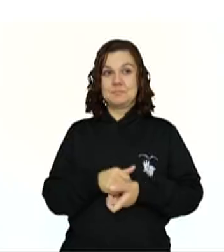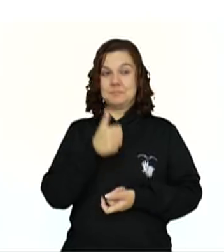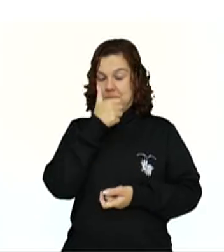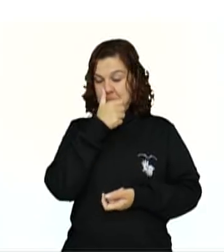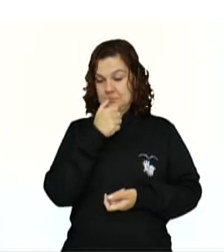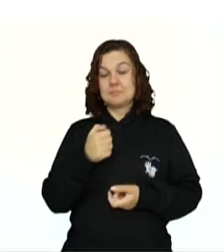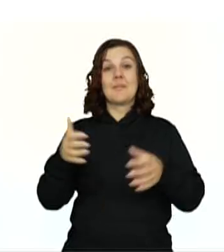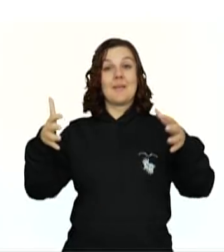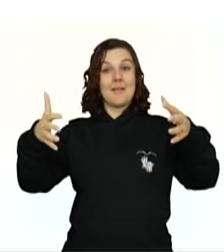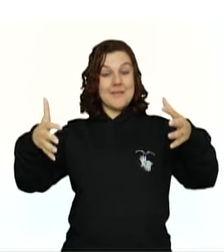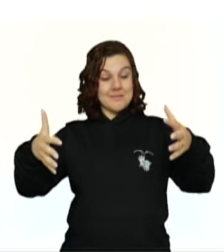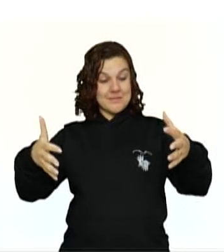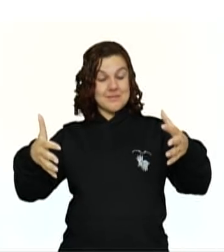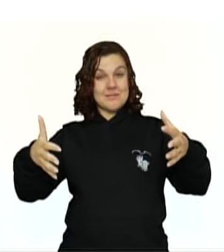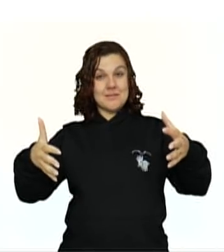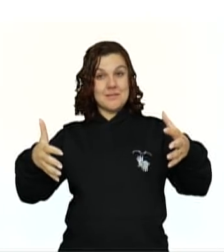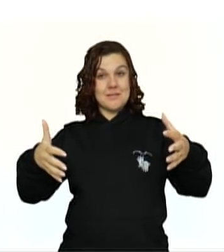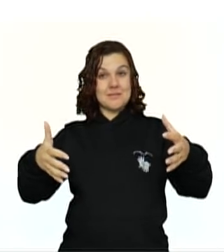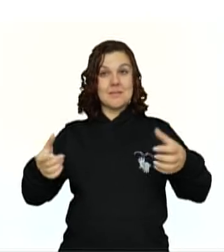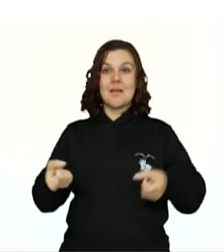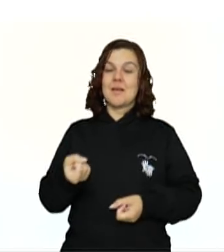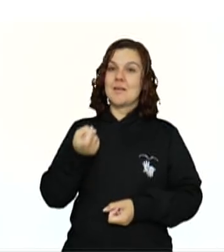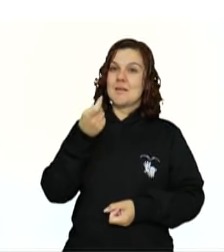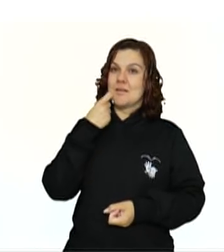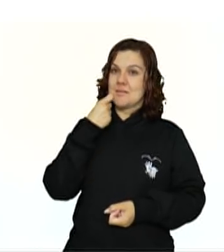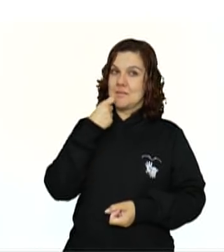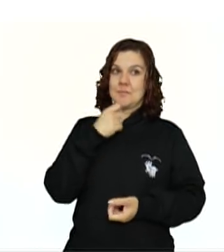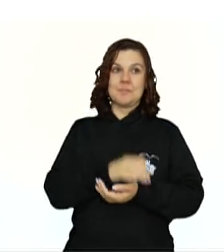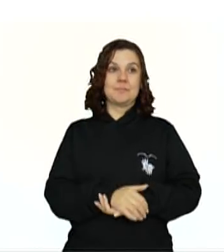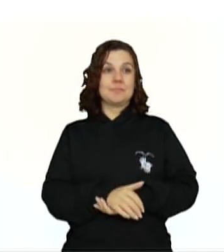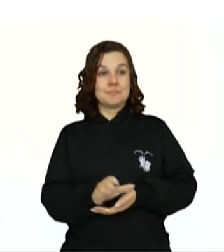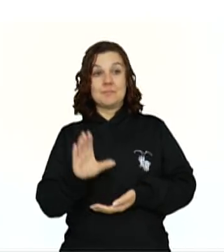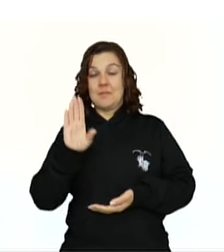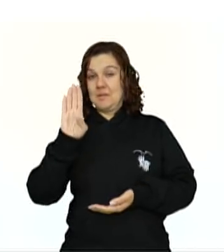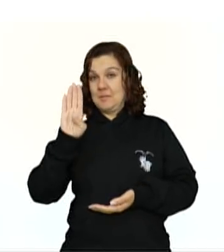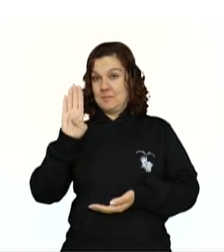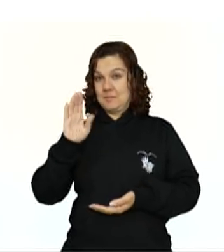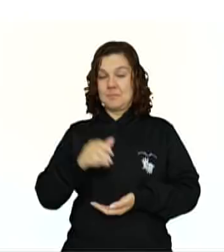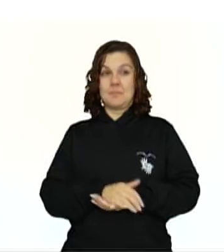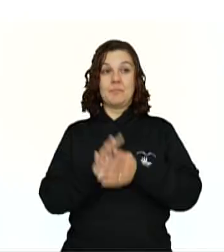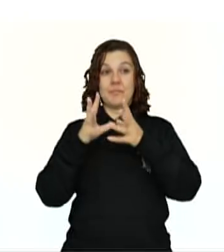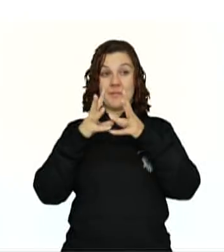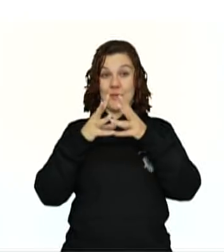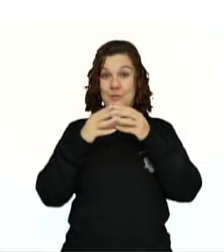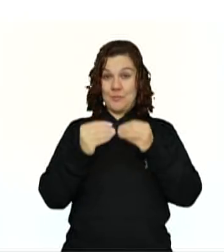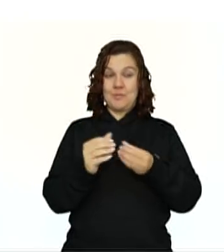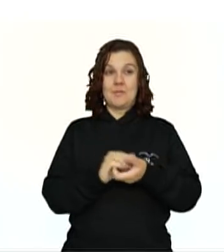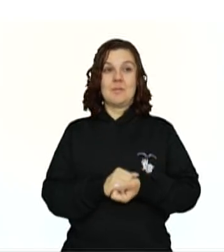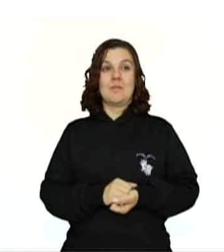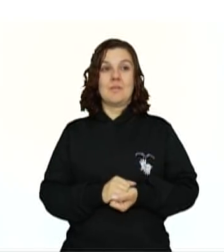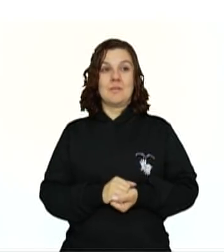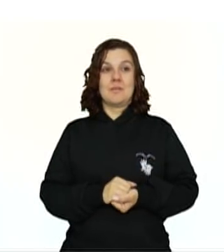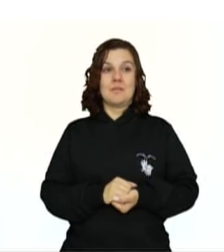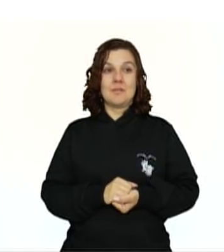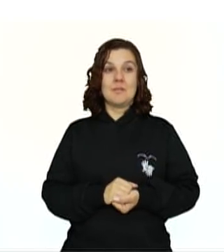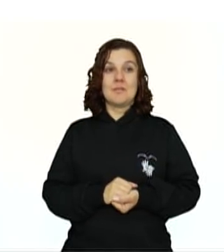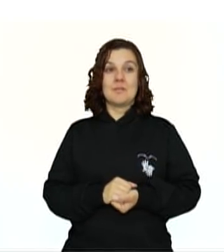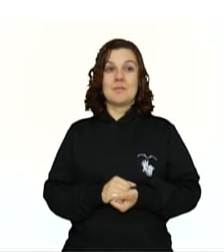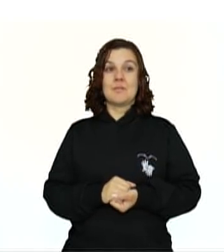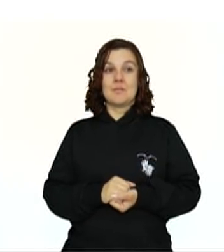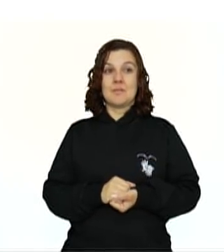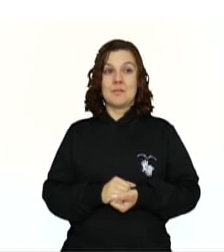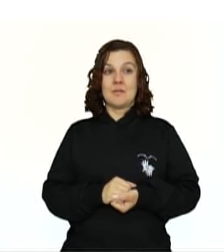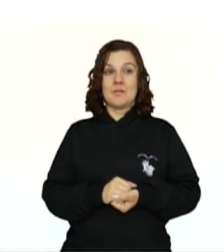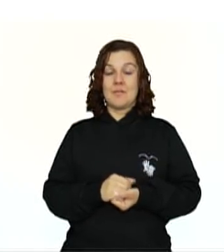Vamos lá? Letra A, sexta, sexta, tá? Todas elas aqui tem um